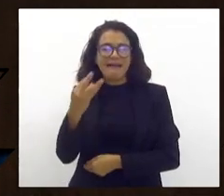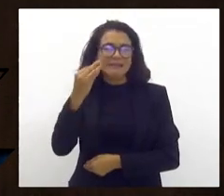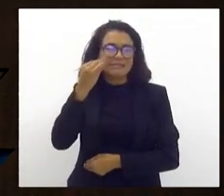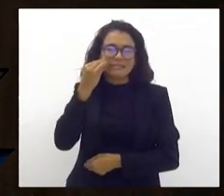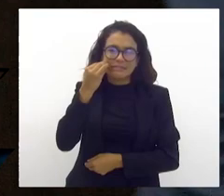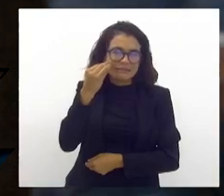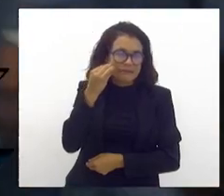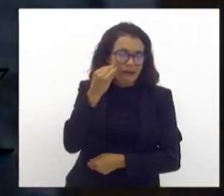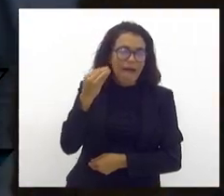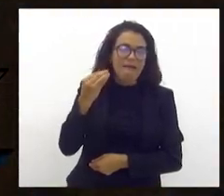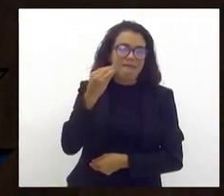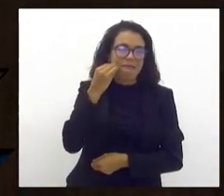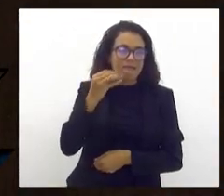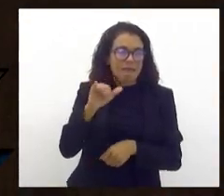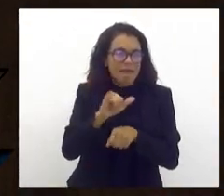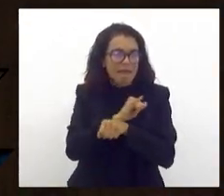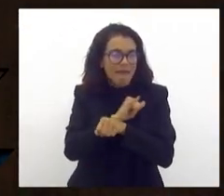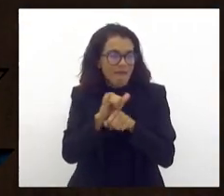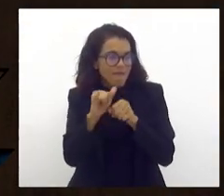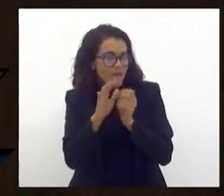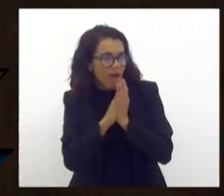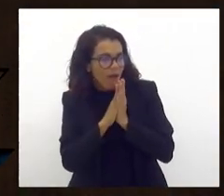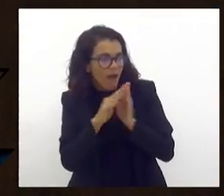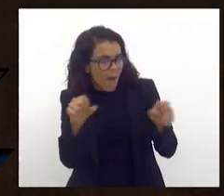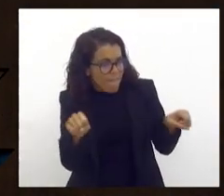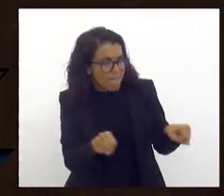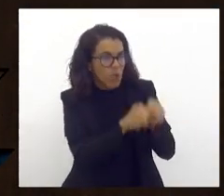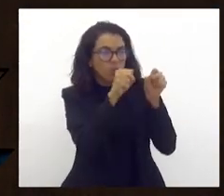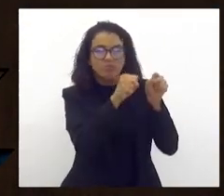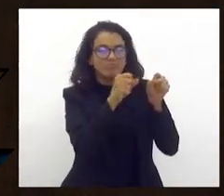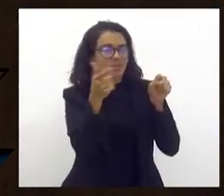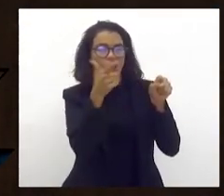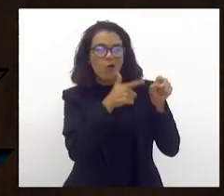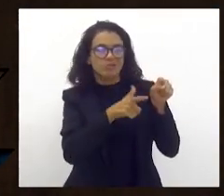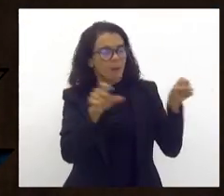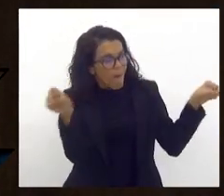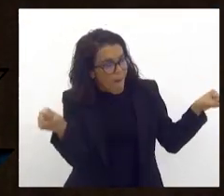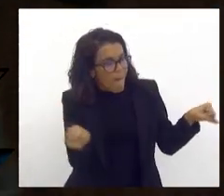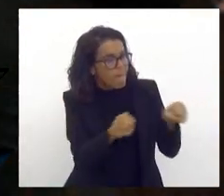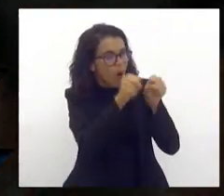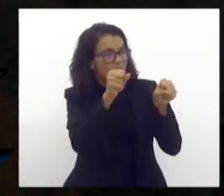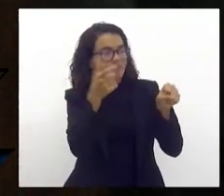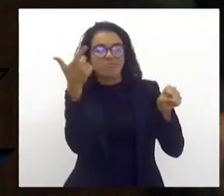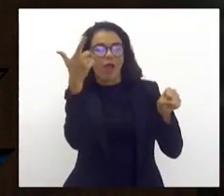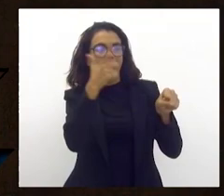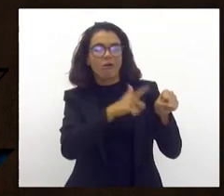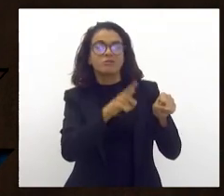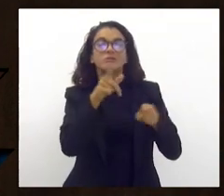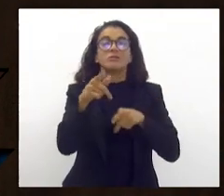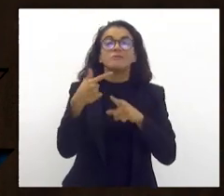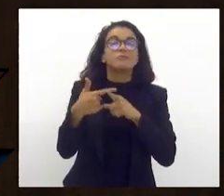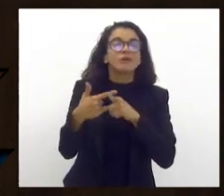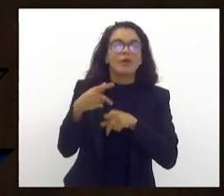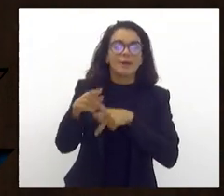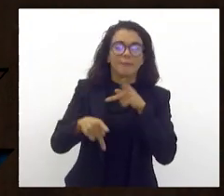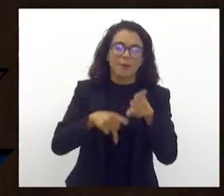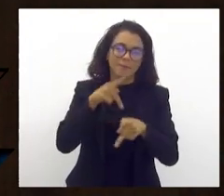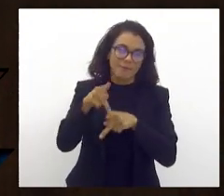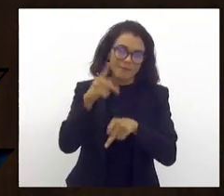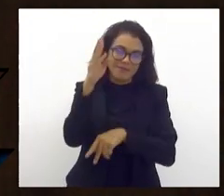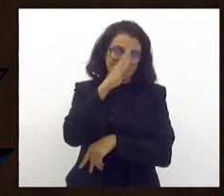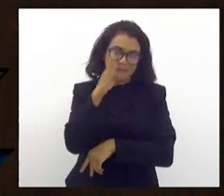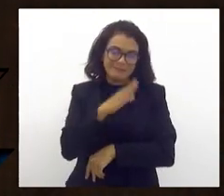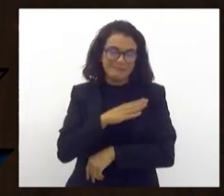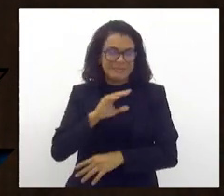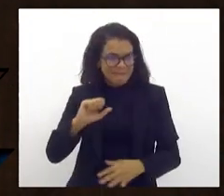de desconstruir a Petrobras não obtiveram êxito, porque o povo brasileiro tem a